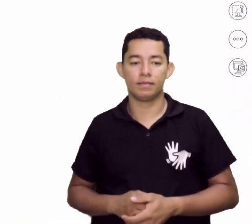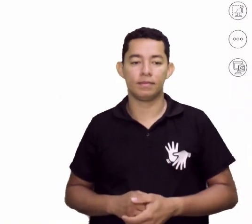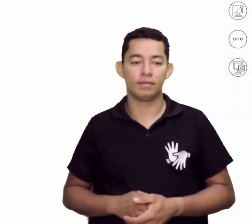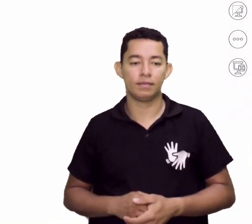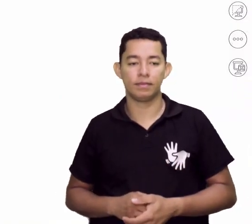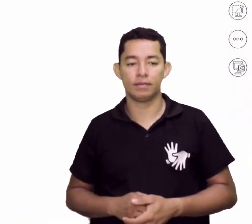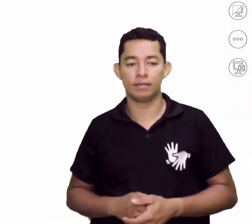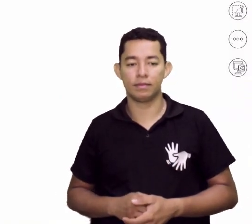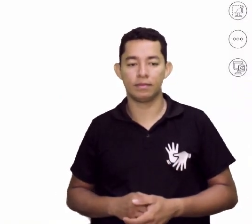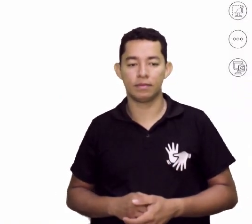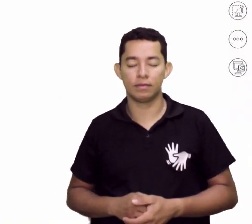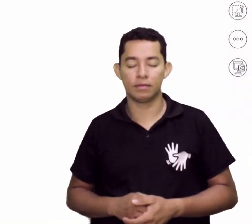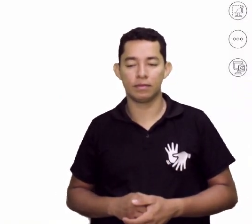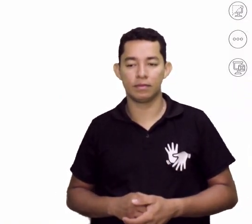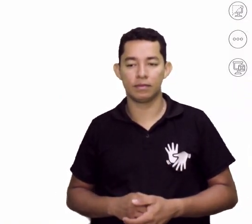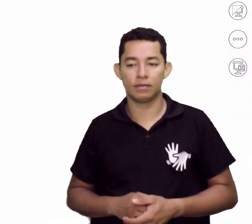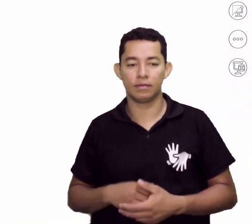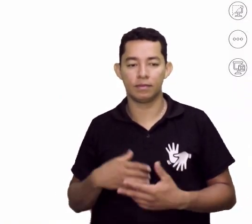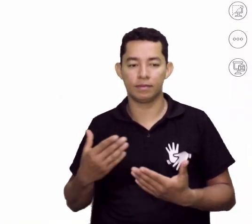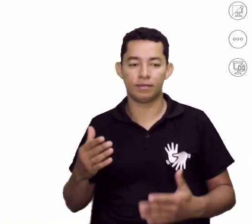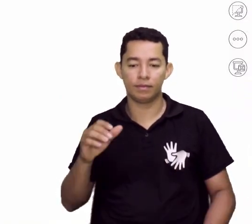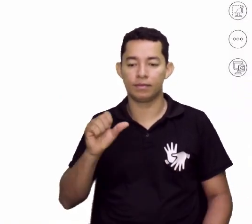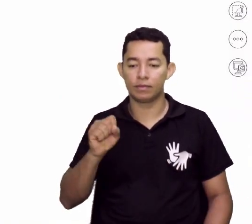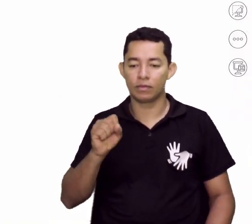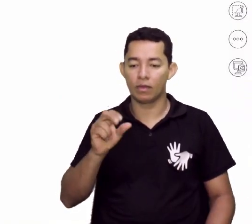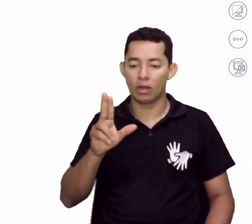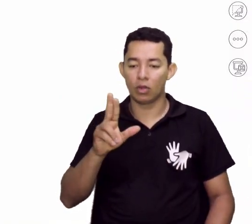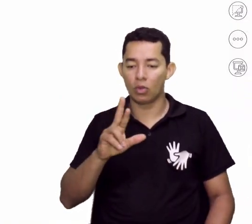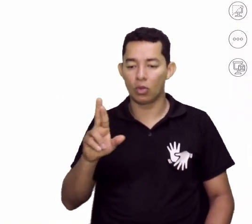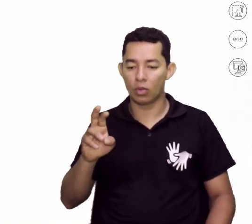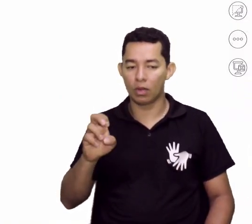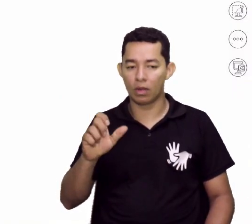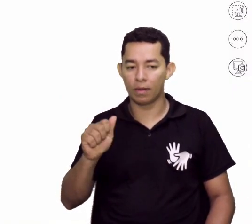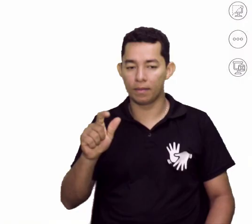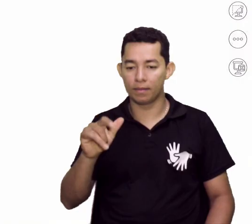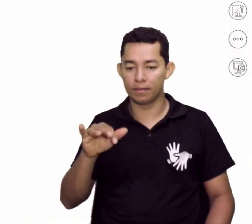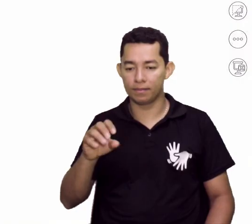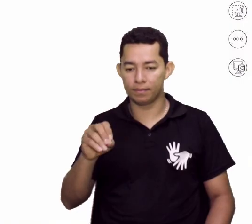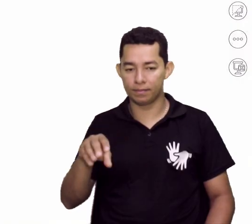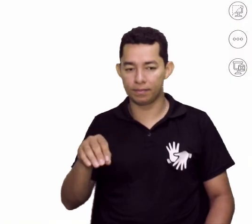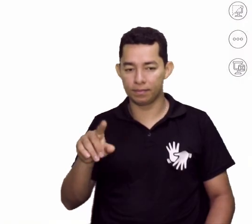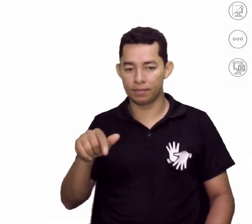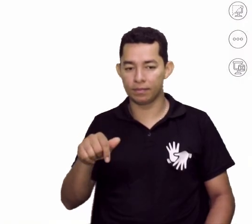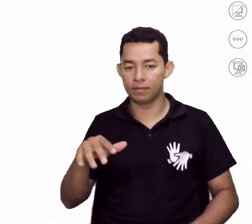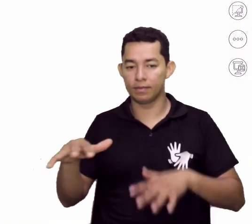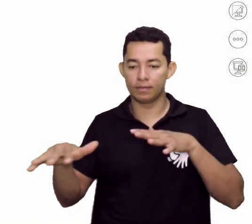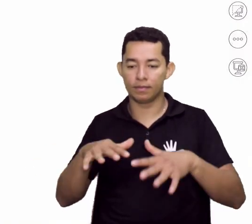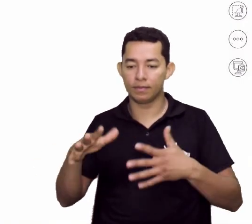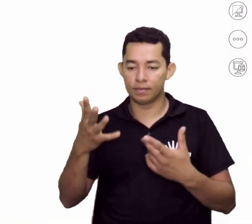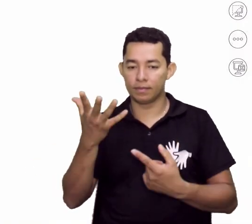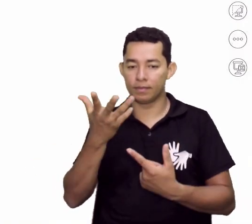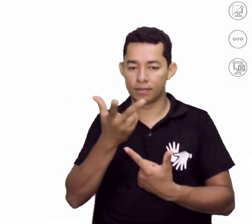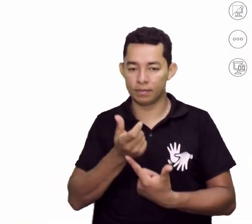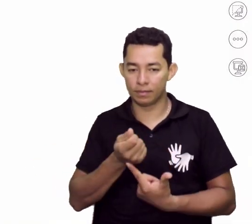tá? É uma questão sobre o surrealismo, para você falar também. O surrealismo é um movimento